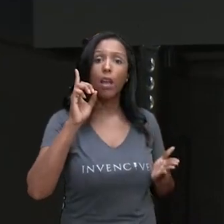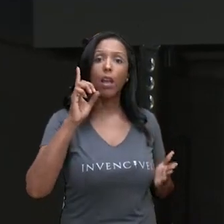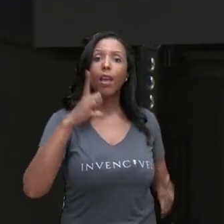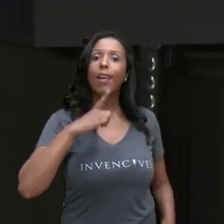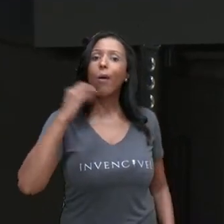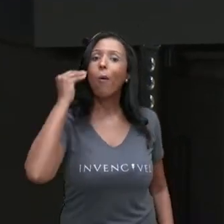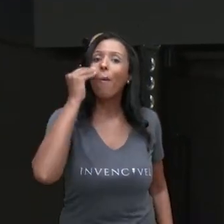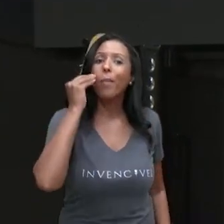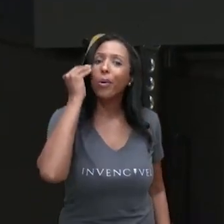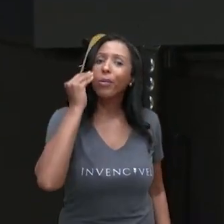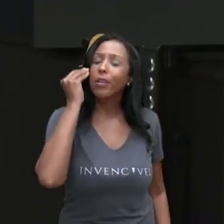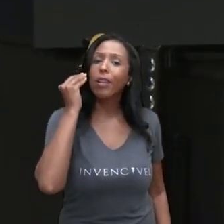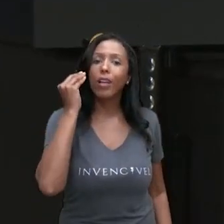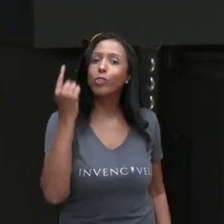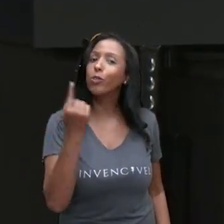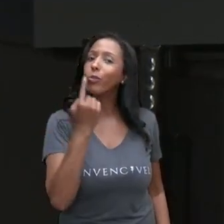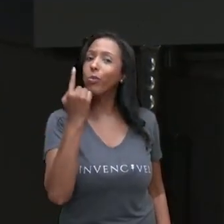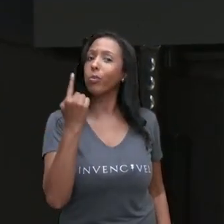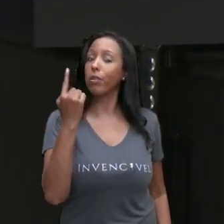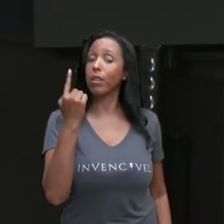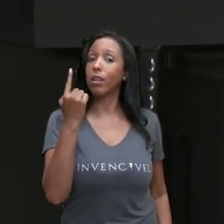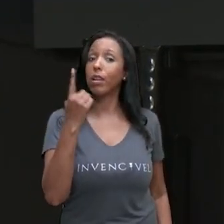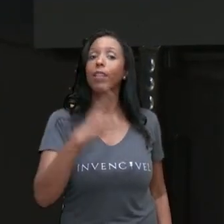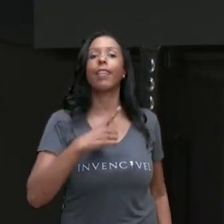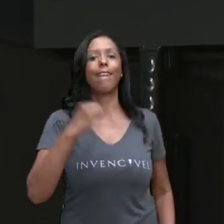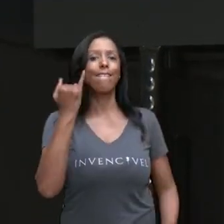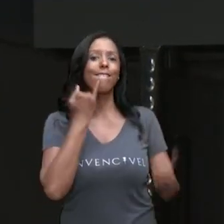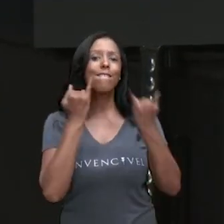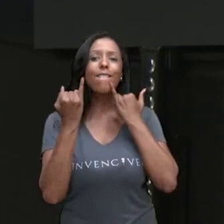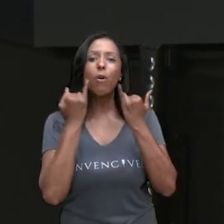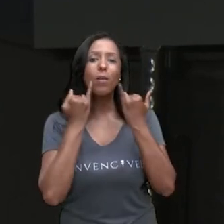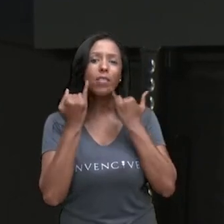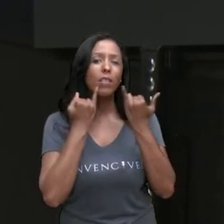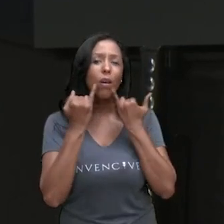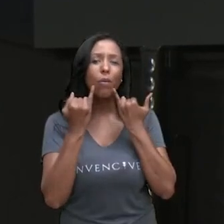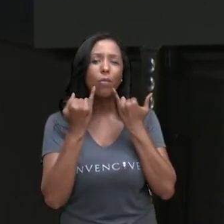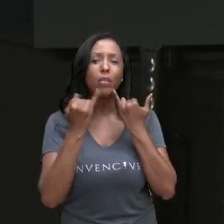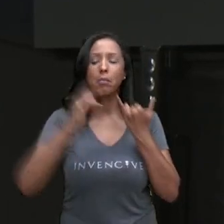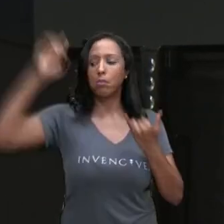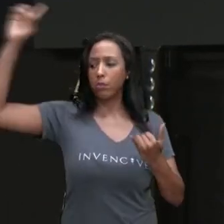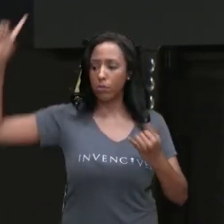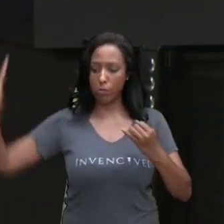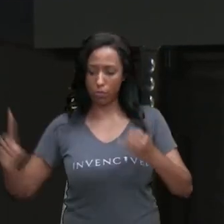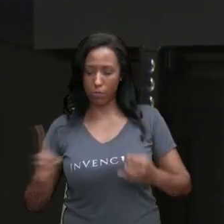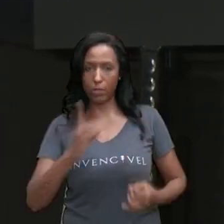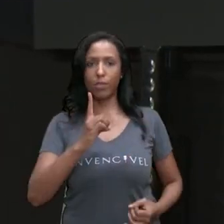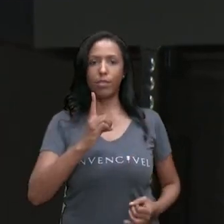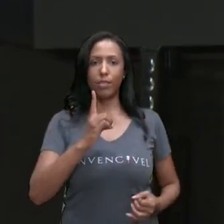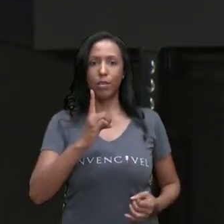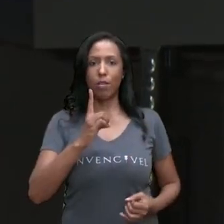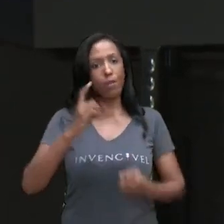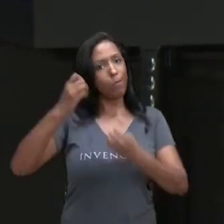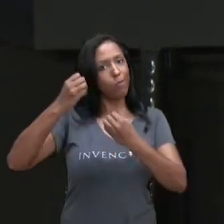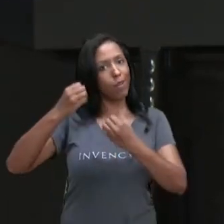informações de termos a verdadeira fonte à nossa disposição. Você pode ouvir